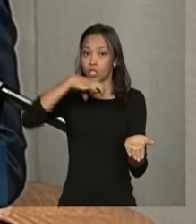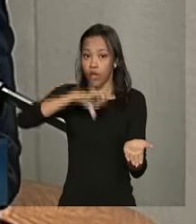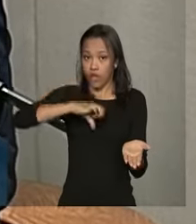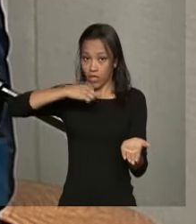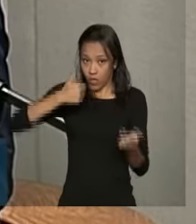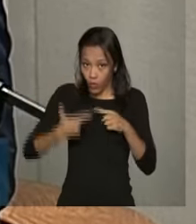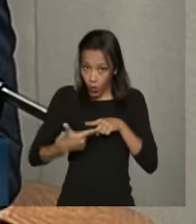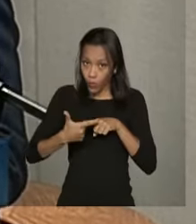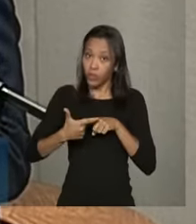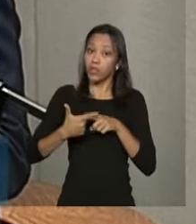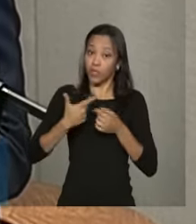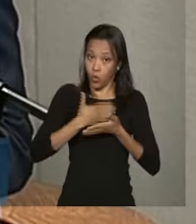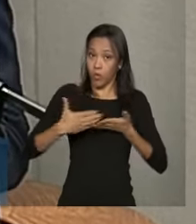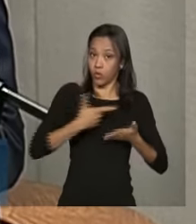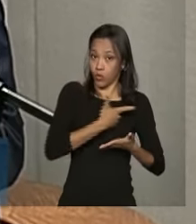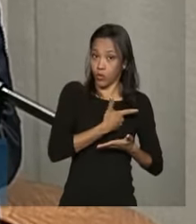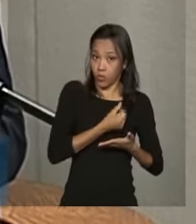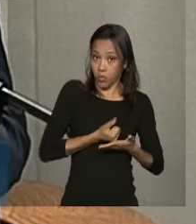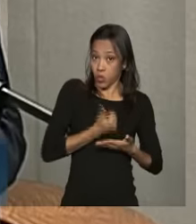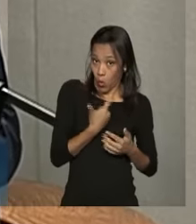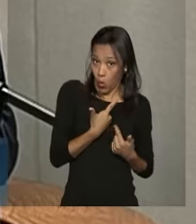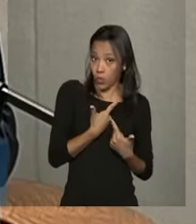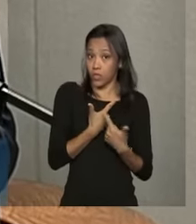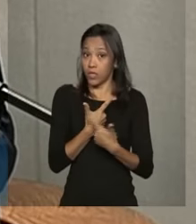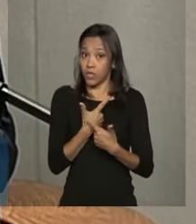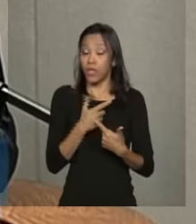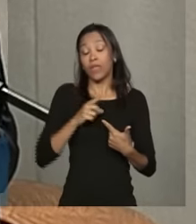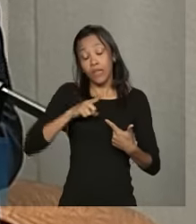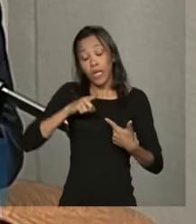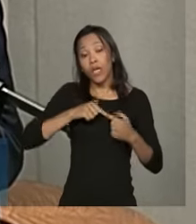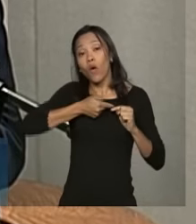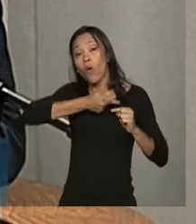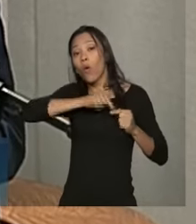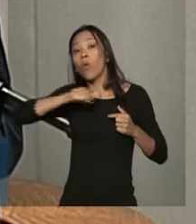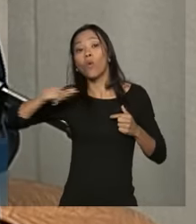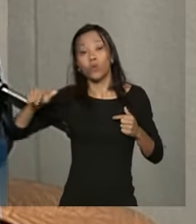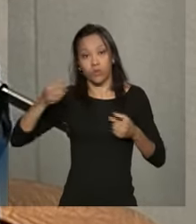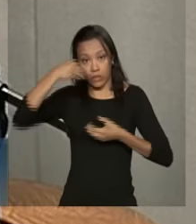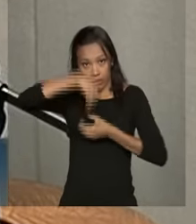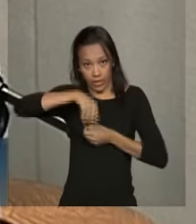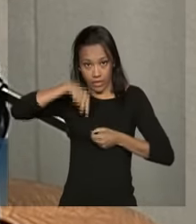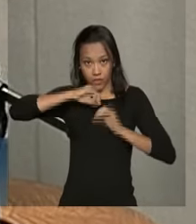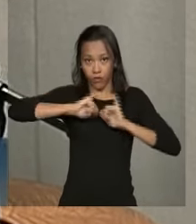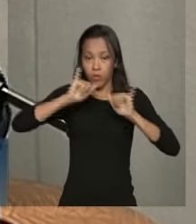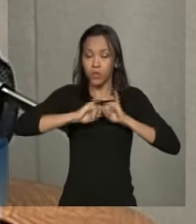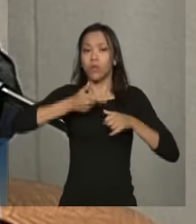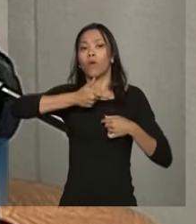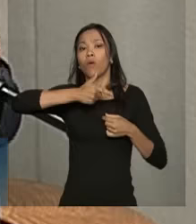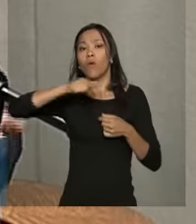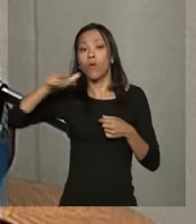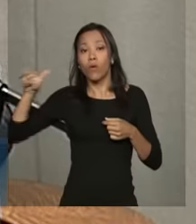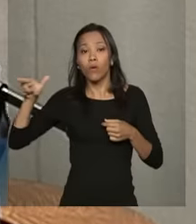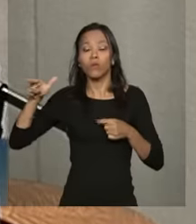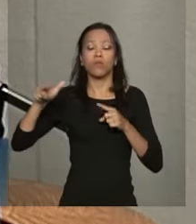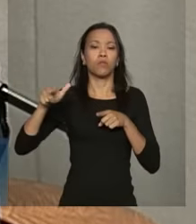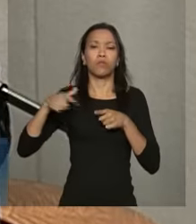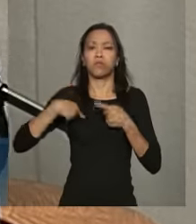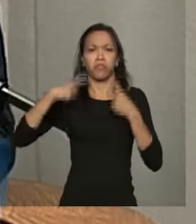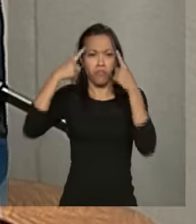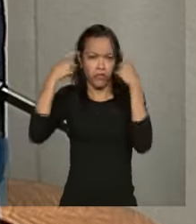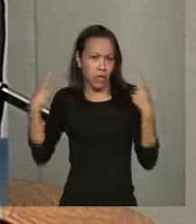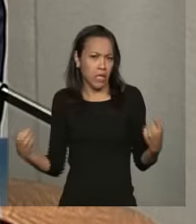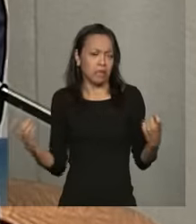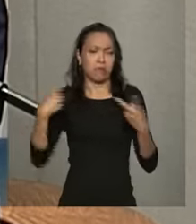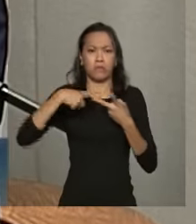atendimentos de 2012 podem estar incluindo outros eh tipos outros outras violações outros